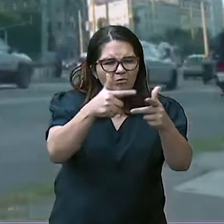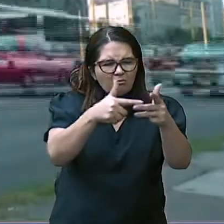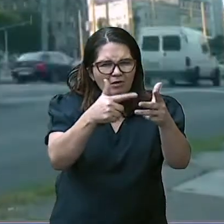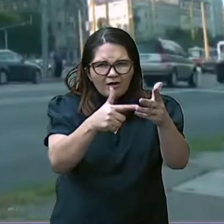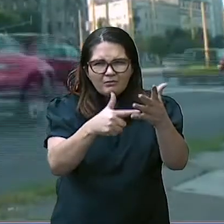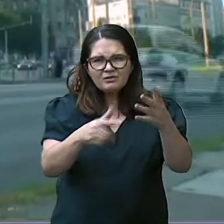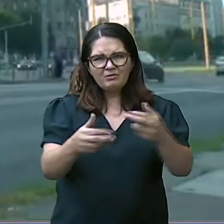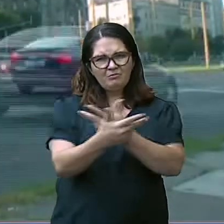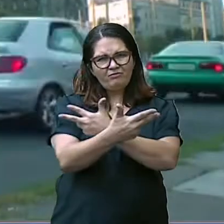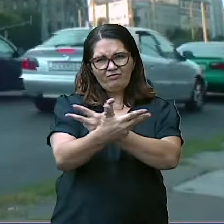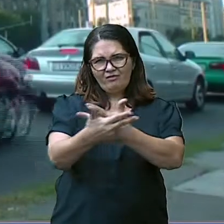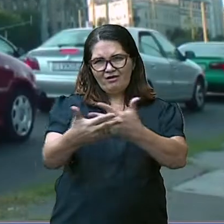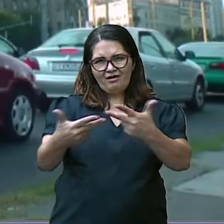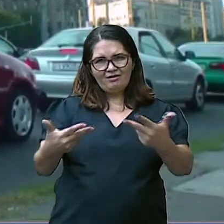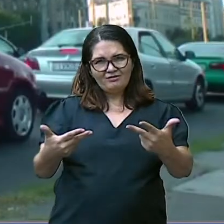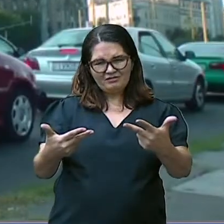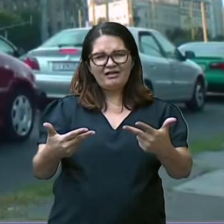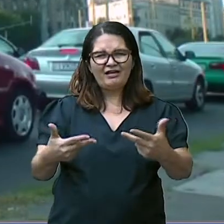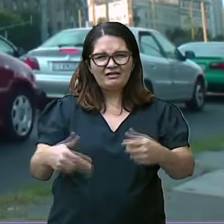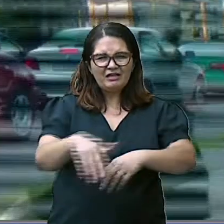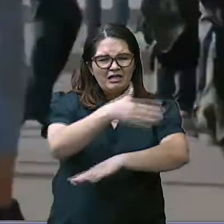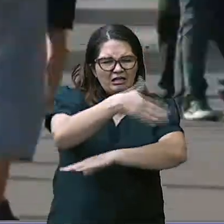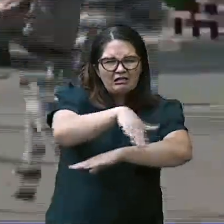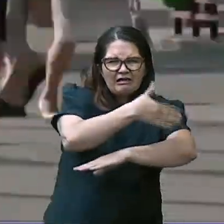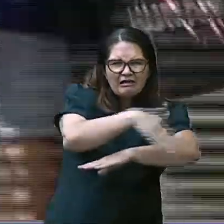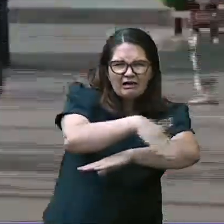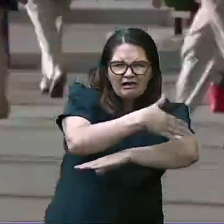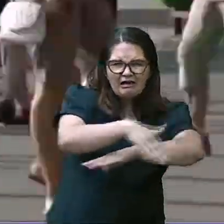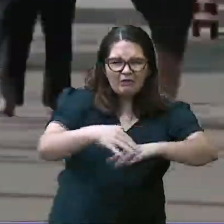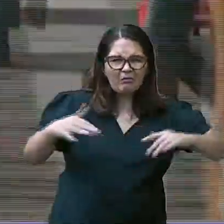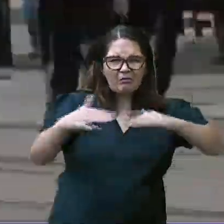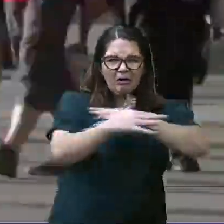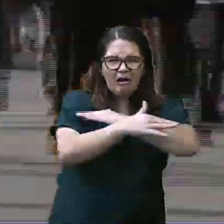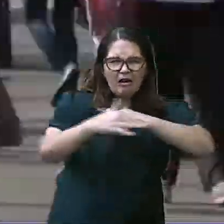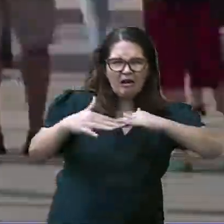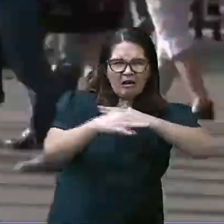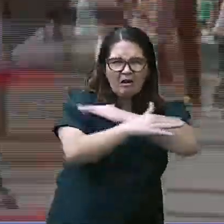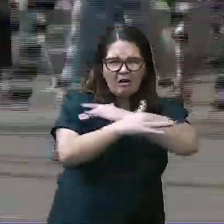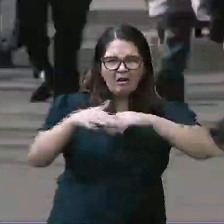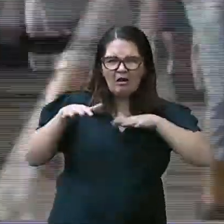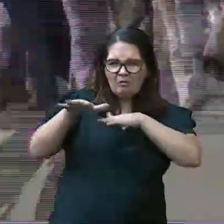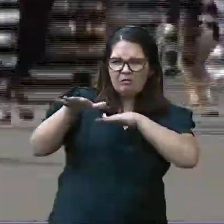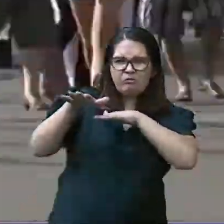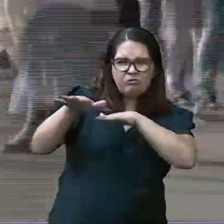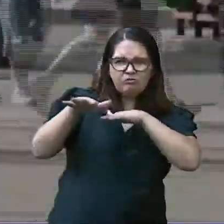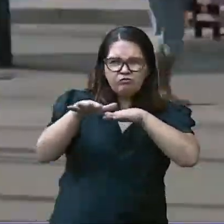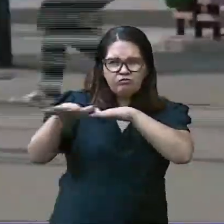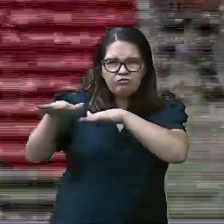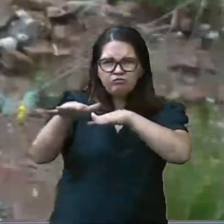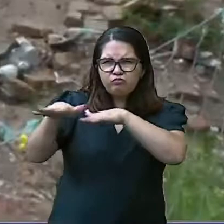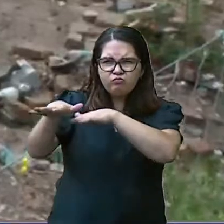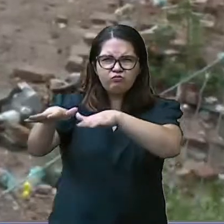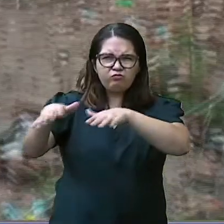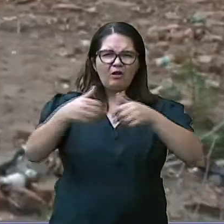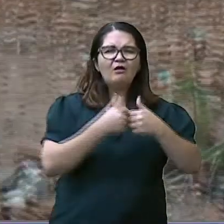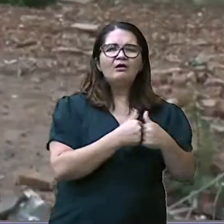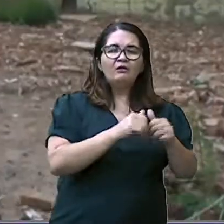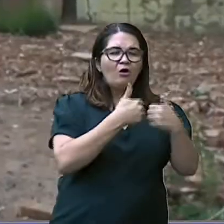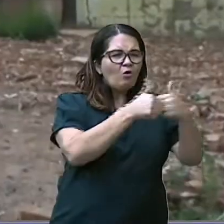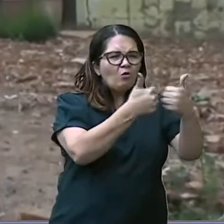Certo? Excesso de carros nas ruas, as pessoas, muitas